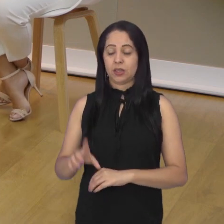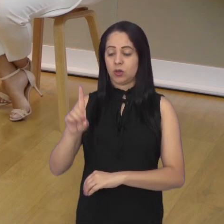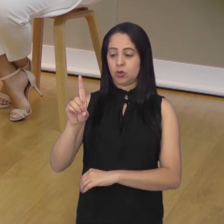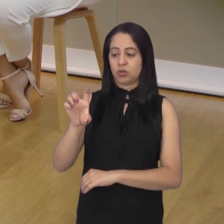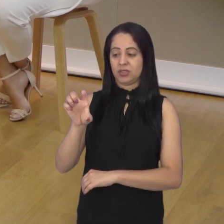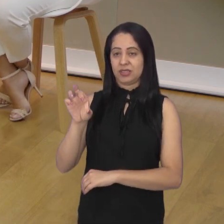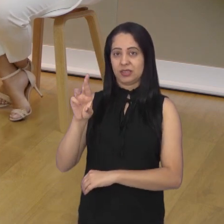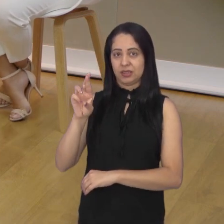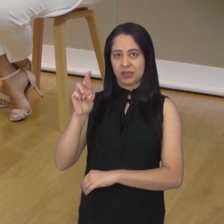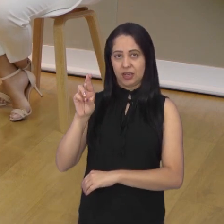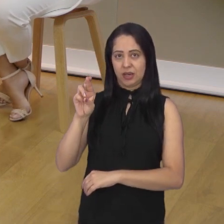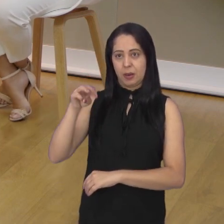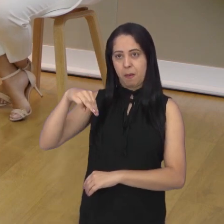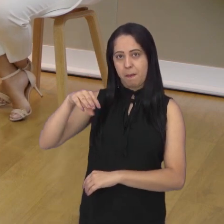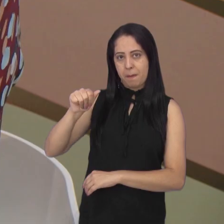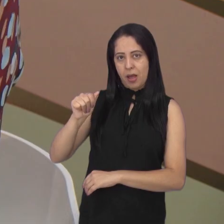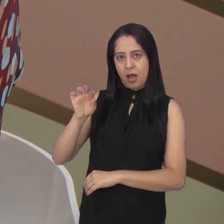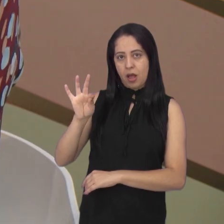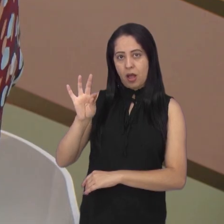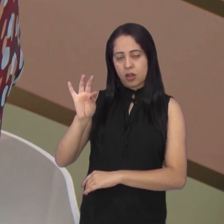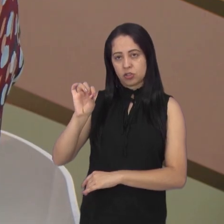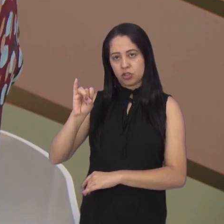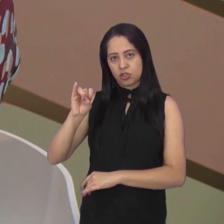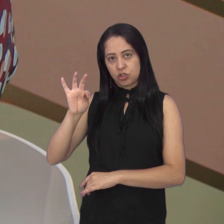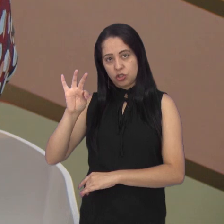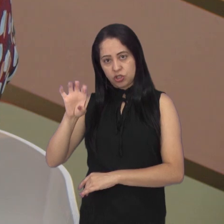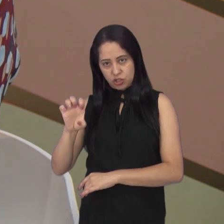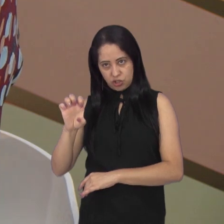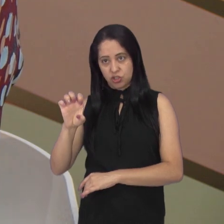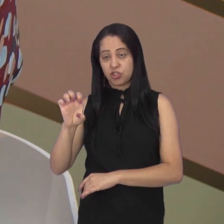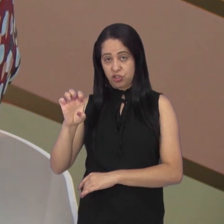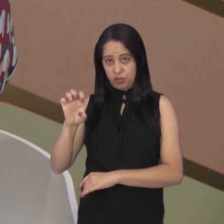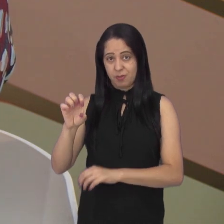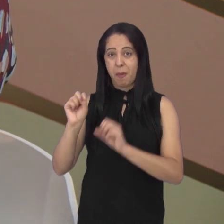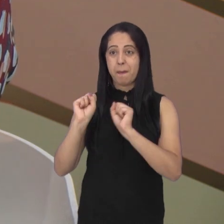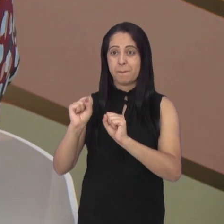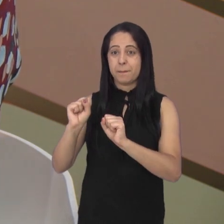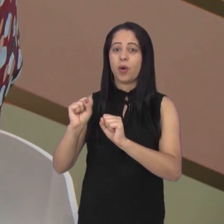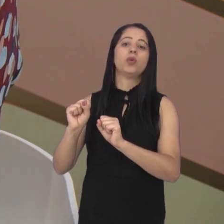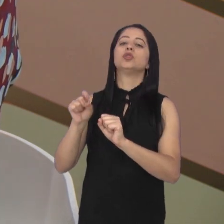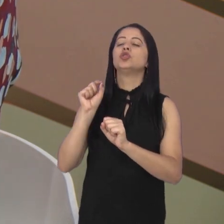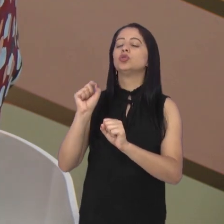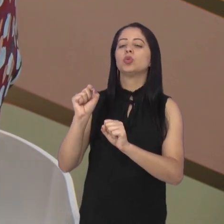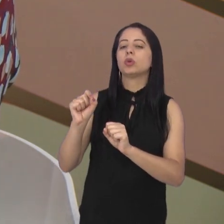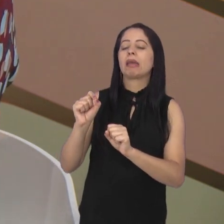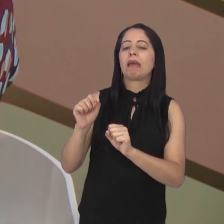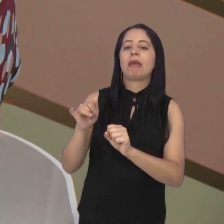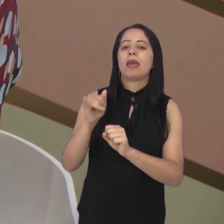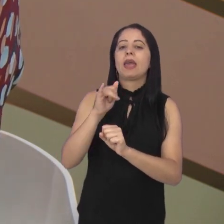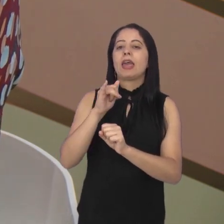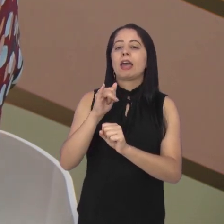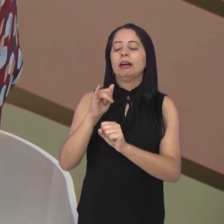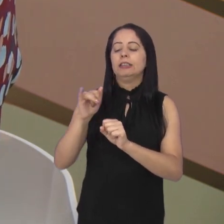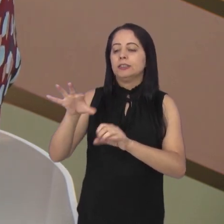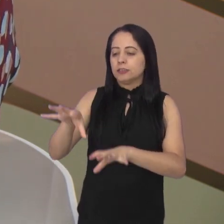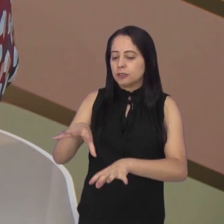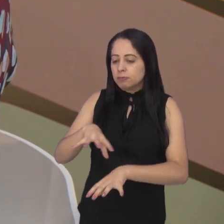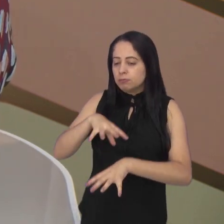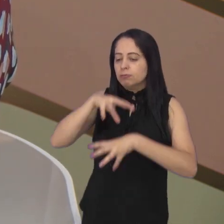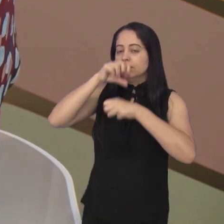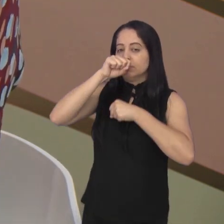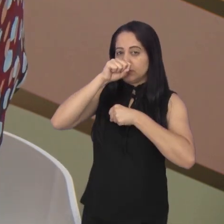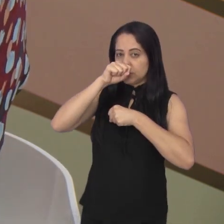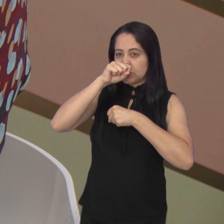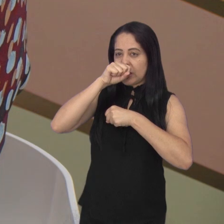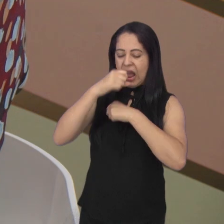chamadas dermatites, Ah, né? tá. E aí as dermatites, elas podem ser de contato alérgico. Então, quando existe teste para